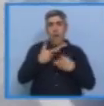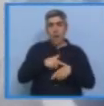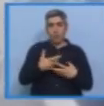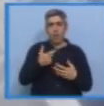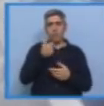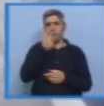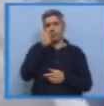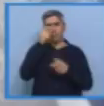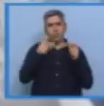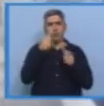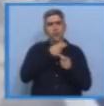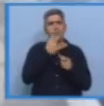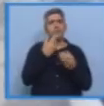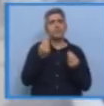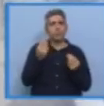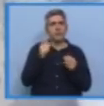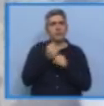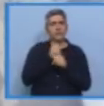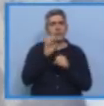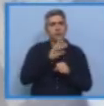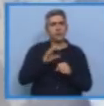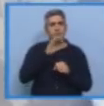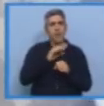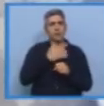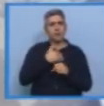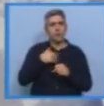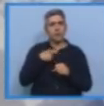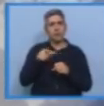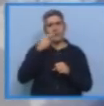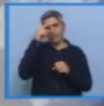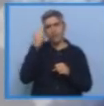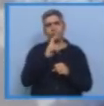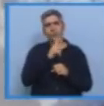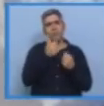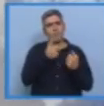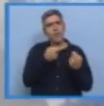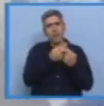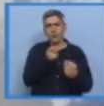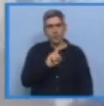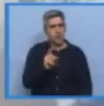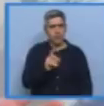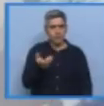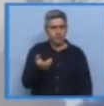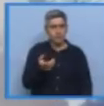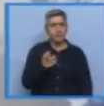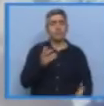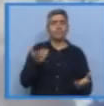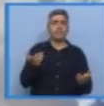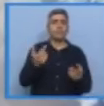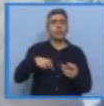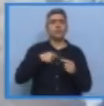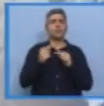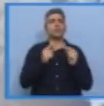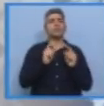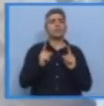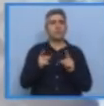temos um Serviço Nacional de Saúde que, de facto, está numa fase muito difícil que não dá resposta. Ora, o que é que nós estamos a discutir